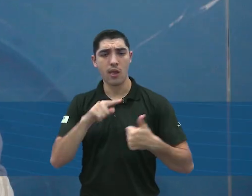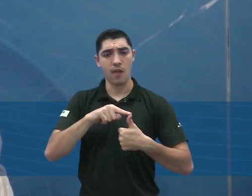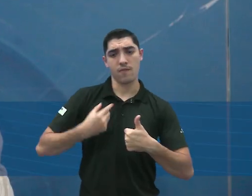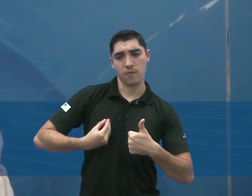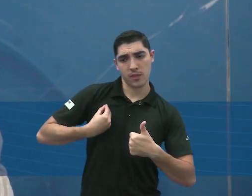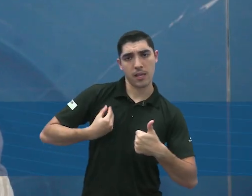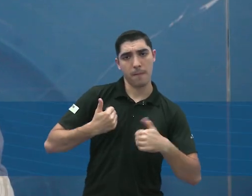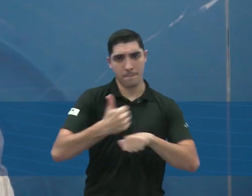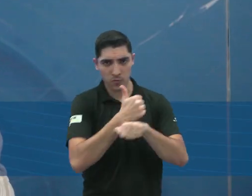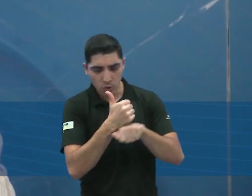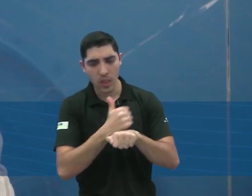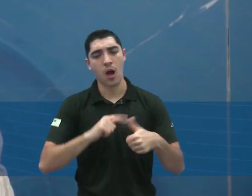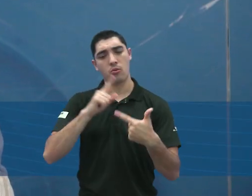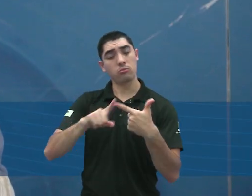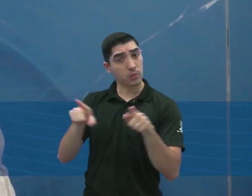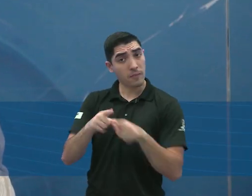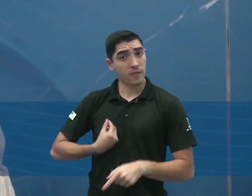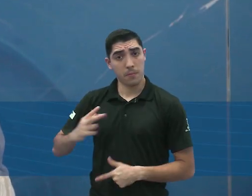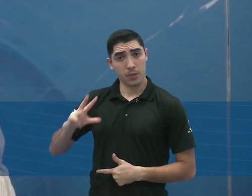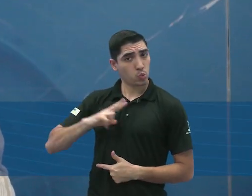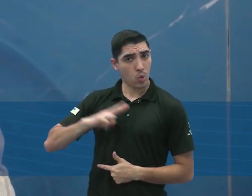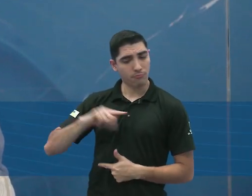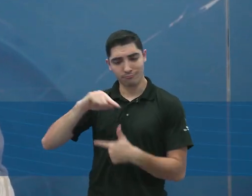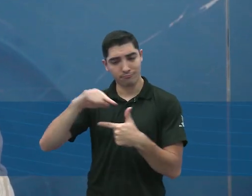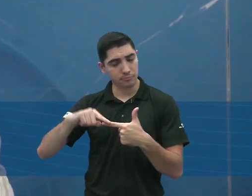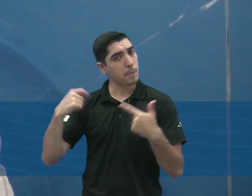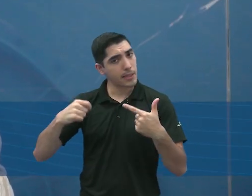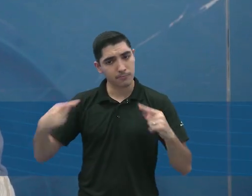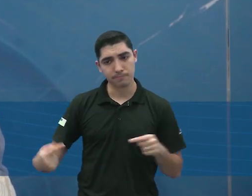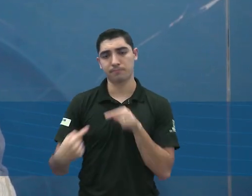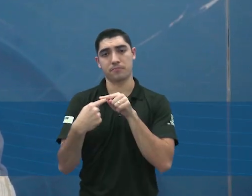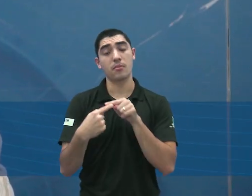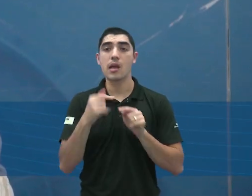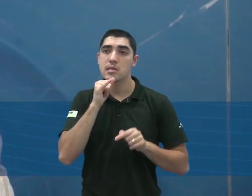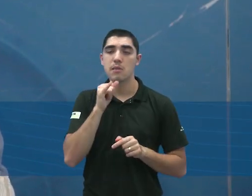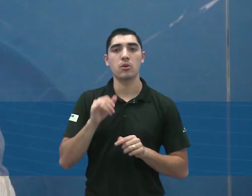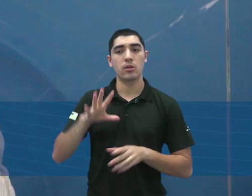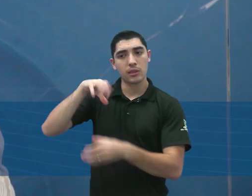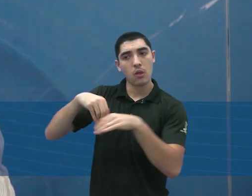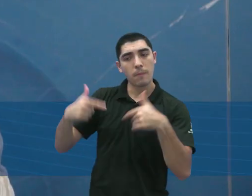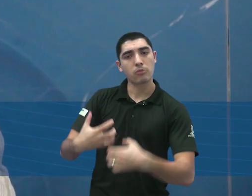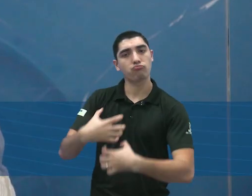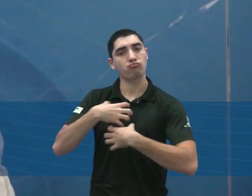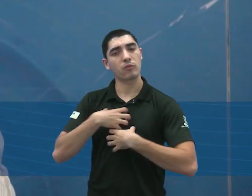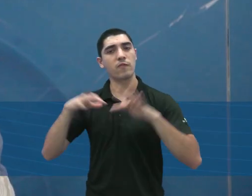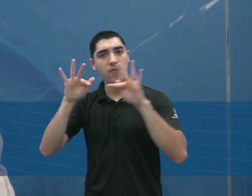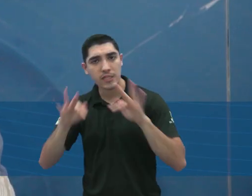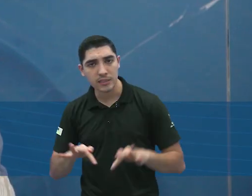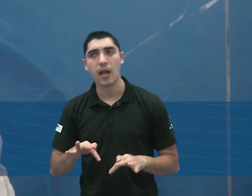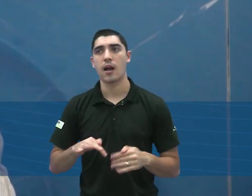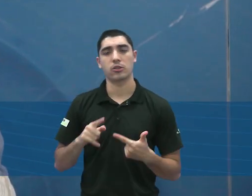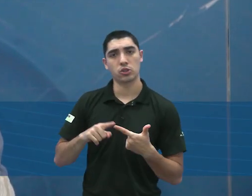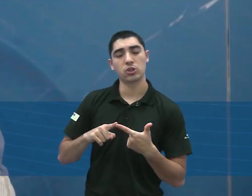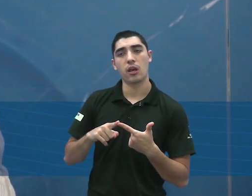pessoal. E a gente tem feito um trabalho voltado a isso, sobre felicidade, né, no trabalho, felicidade corporativa e